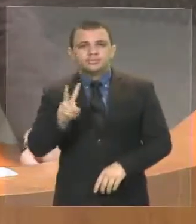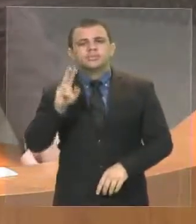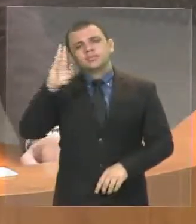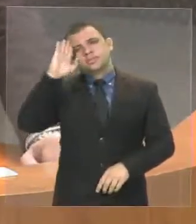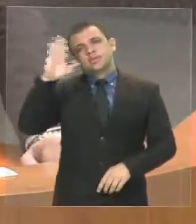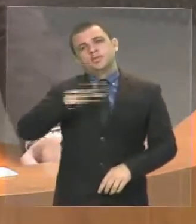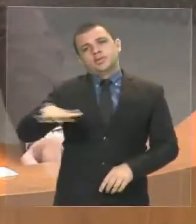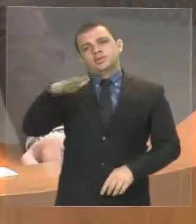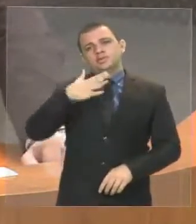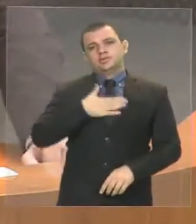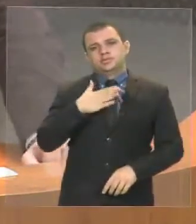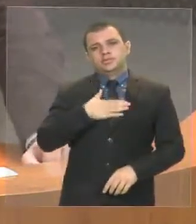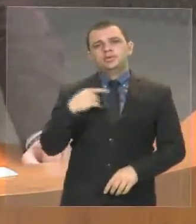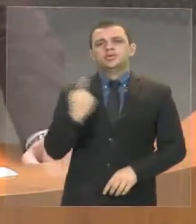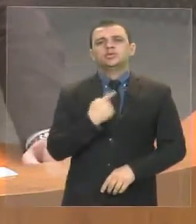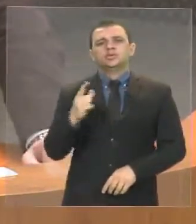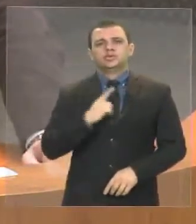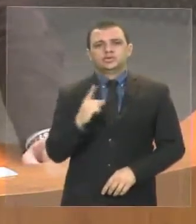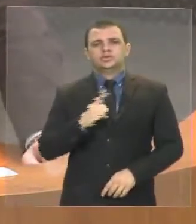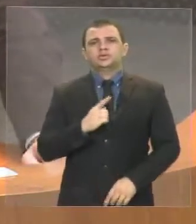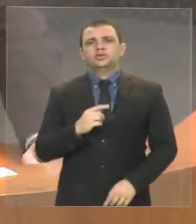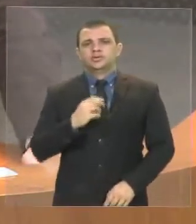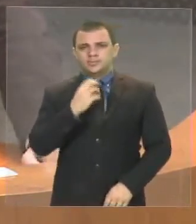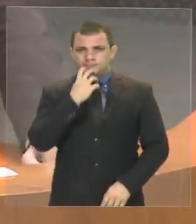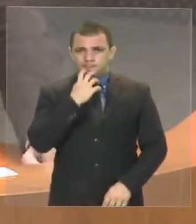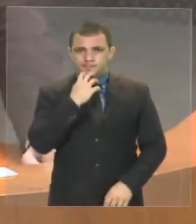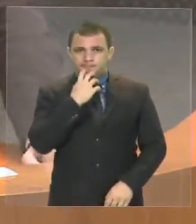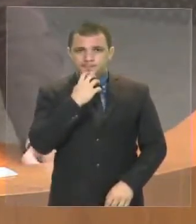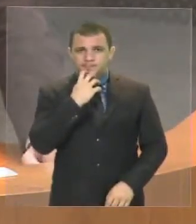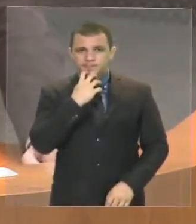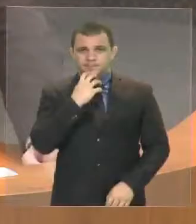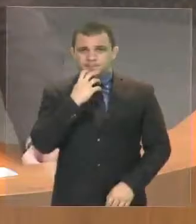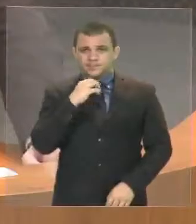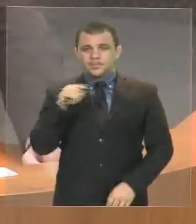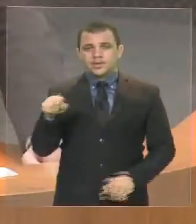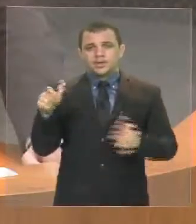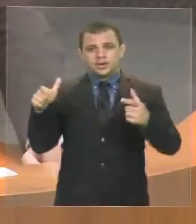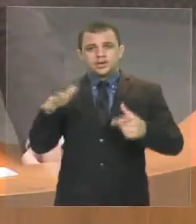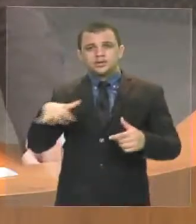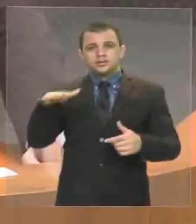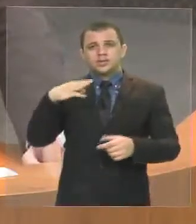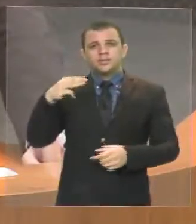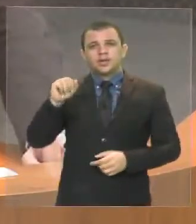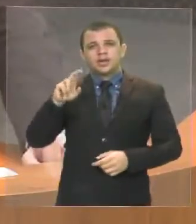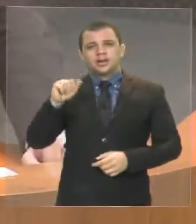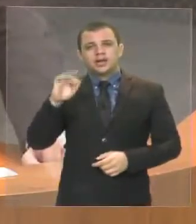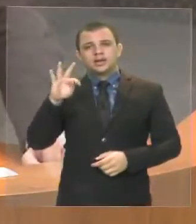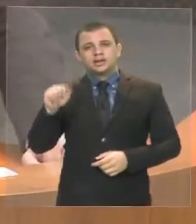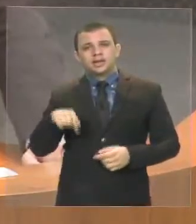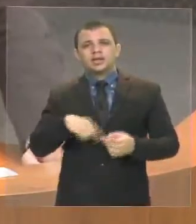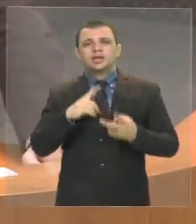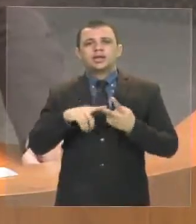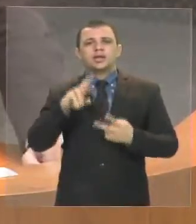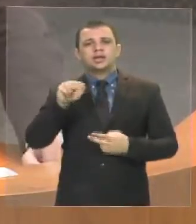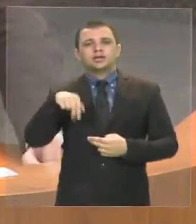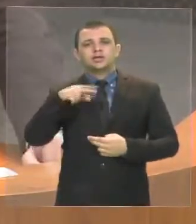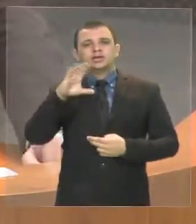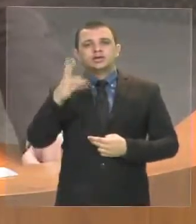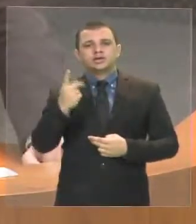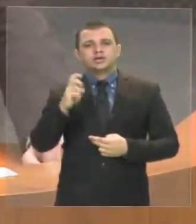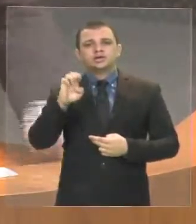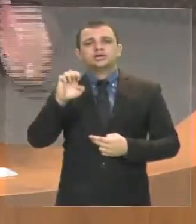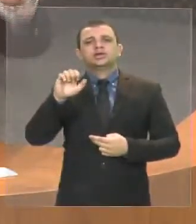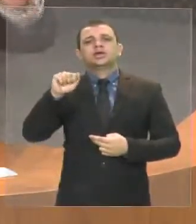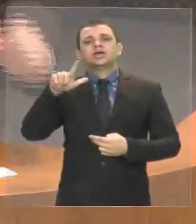região, onde nós temos lá o Parque Maratá, Parque Rancho Alegre, Parque Expedito Galvão, Parque